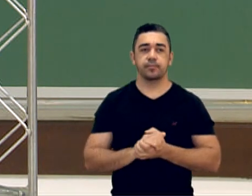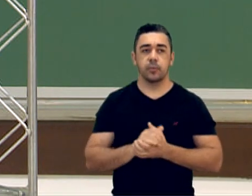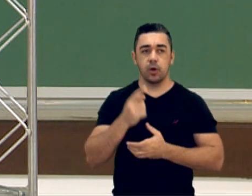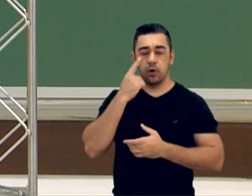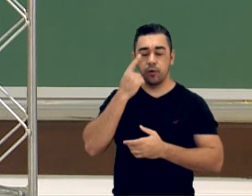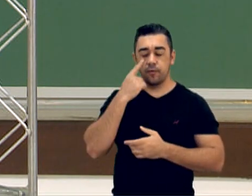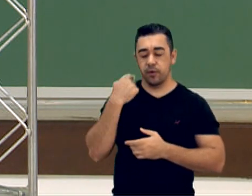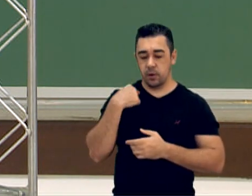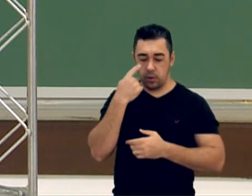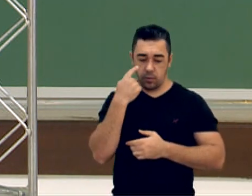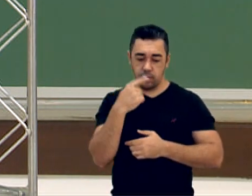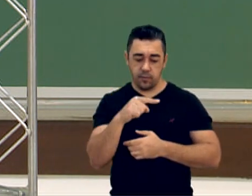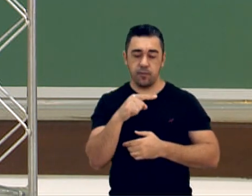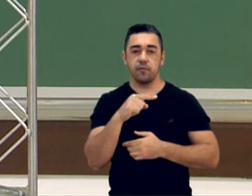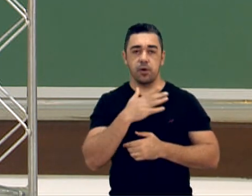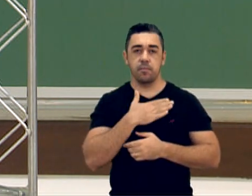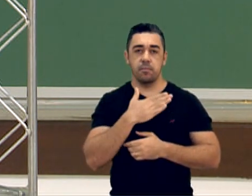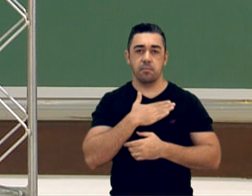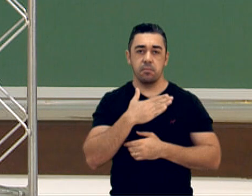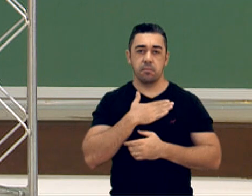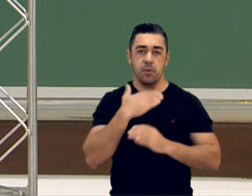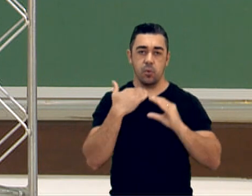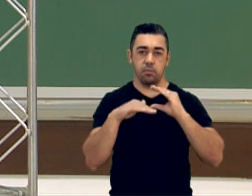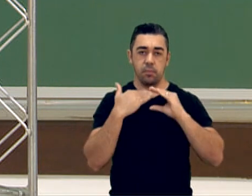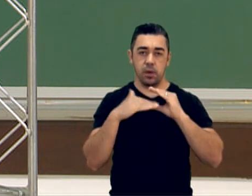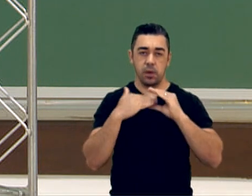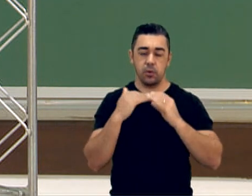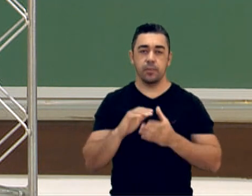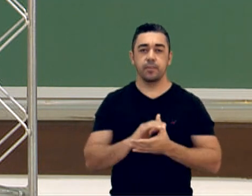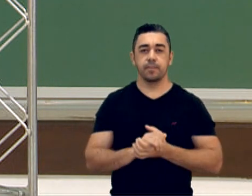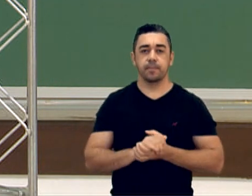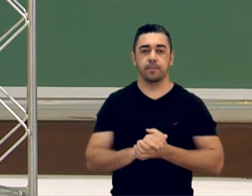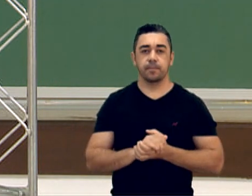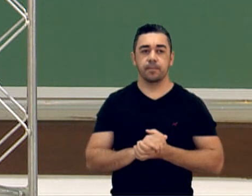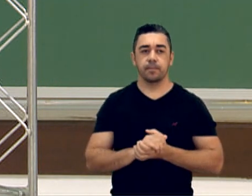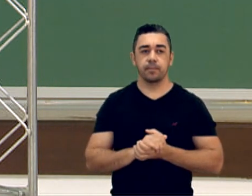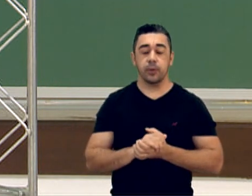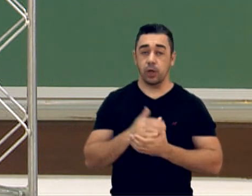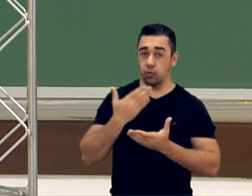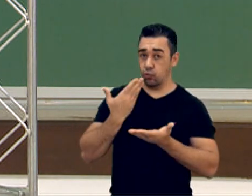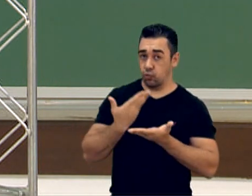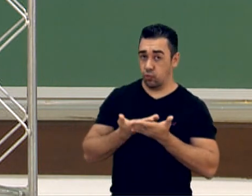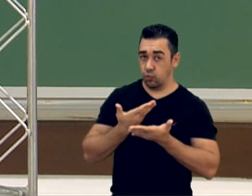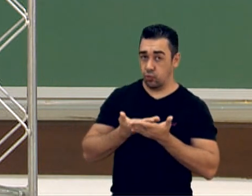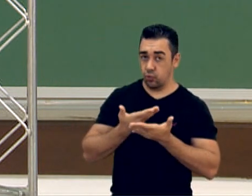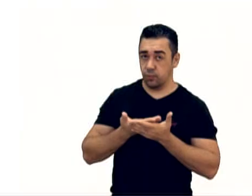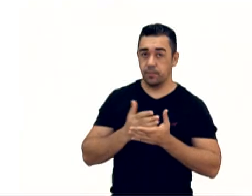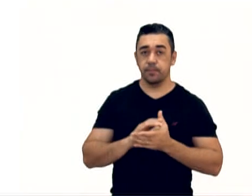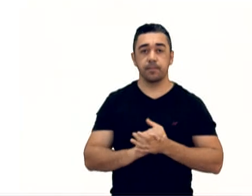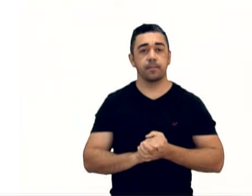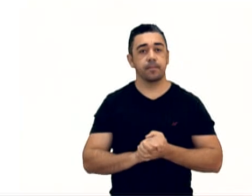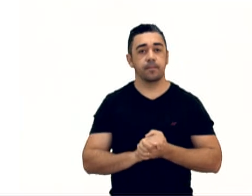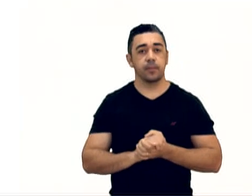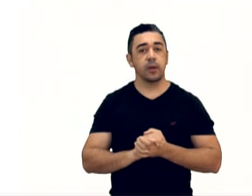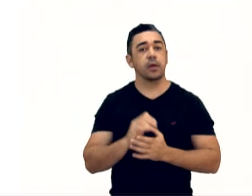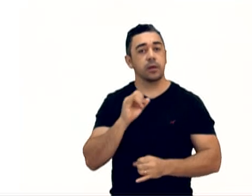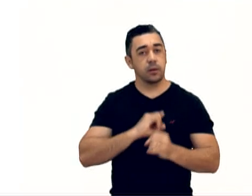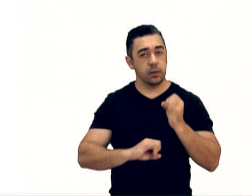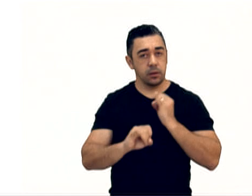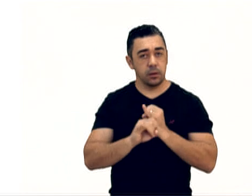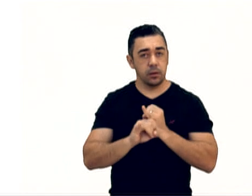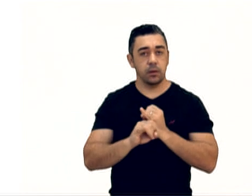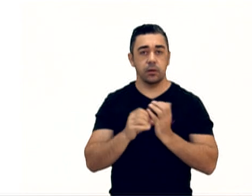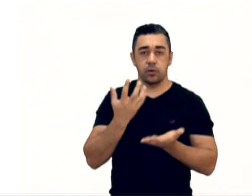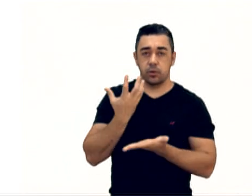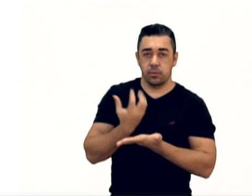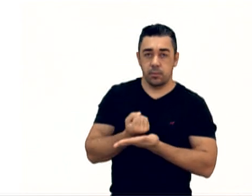my emails, conferir os meus e-mails. Study, estudar. Eu uso a internet também para